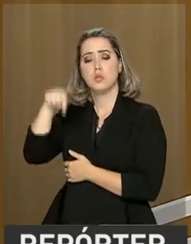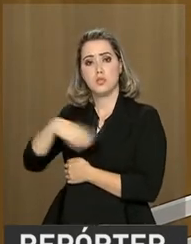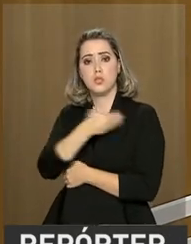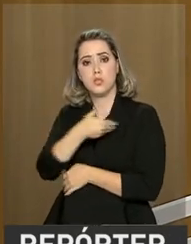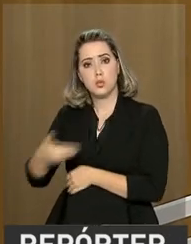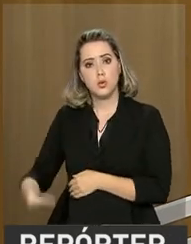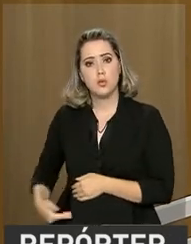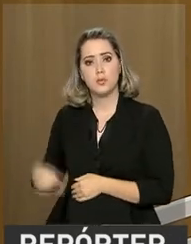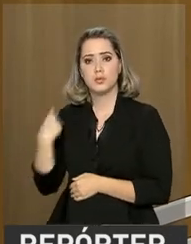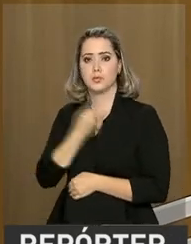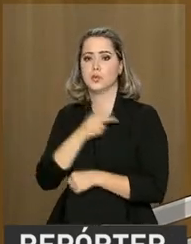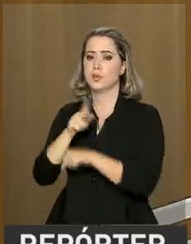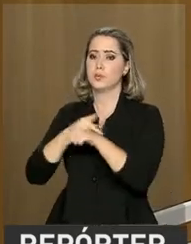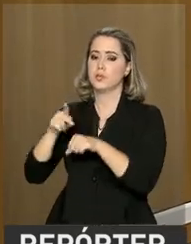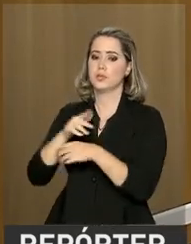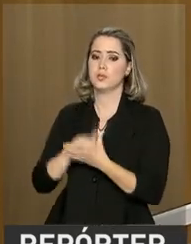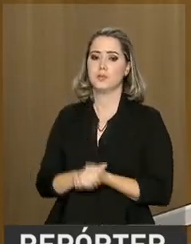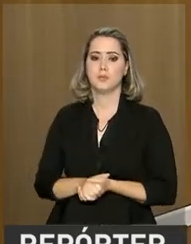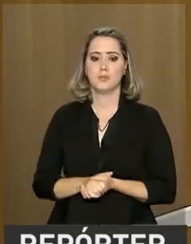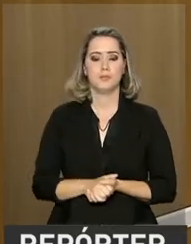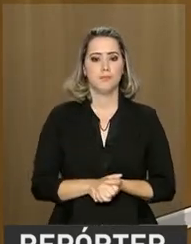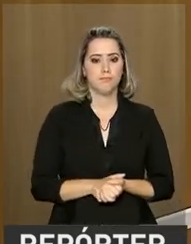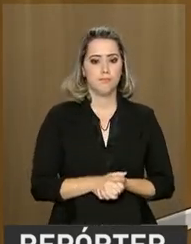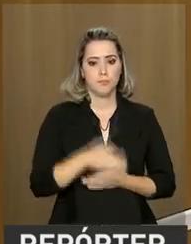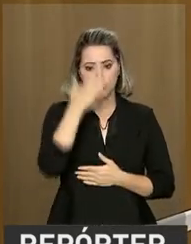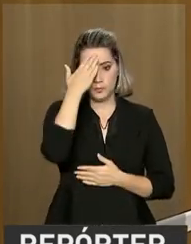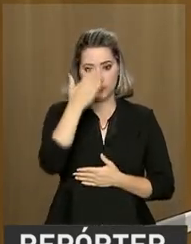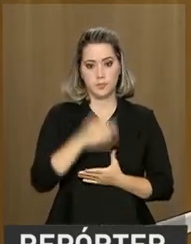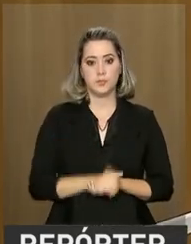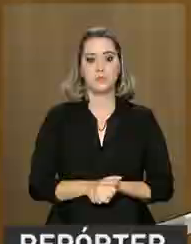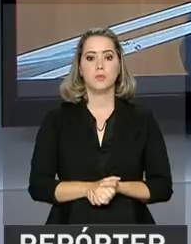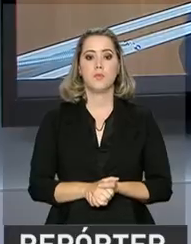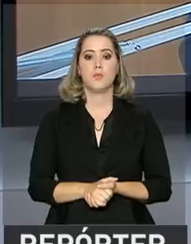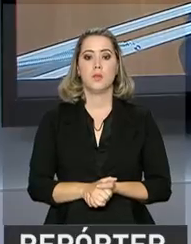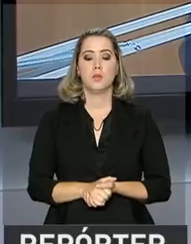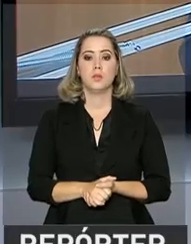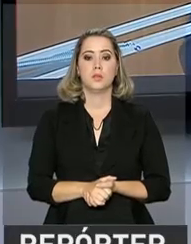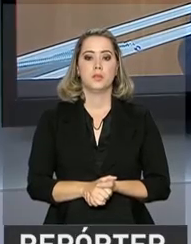governo para o nosso país obrigado a menina a